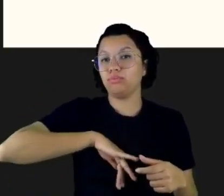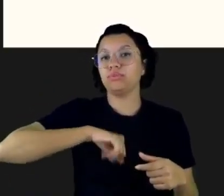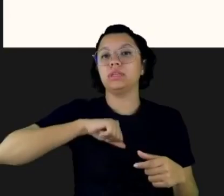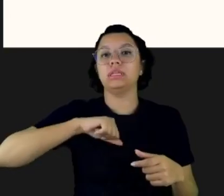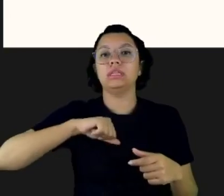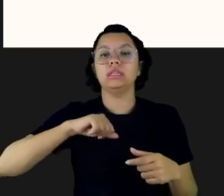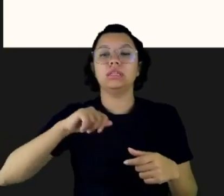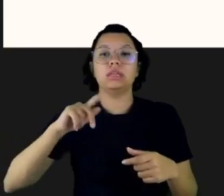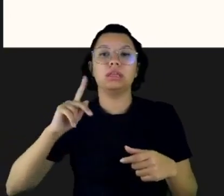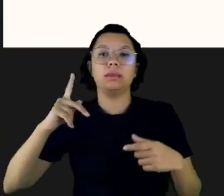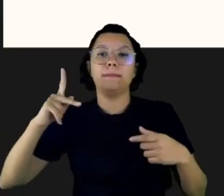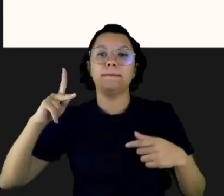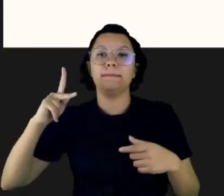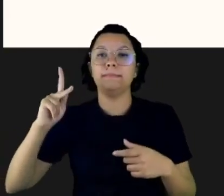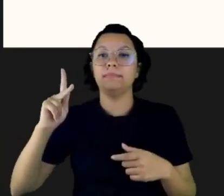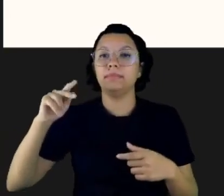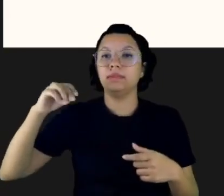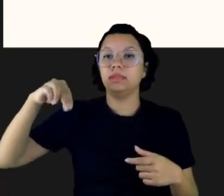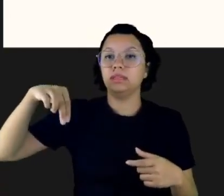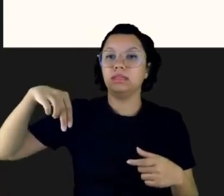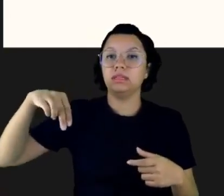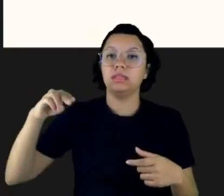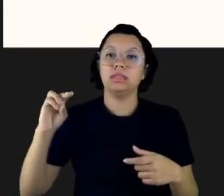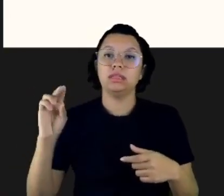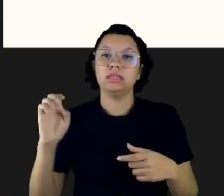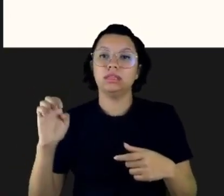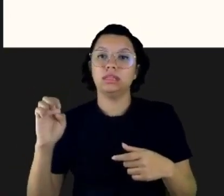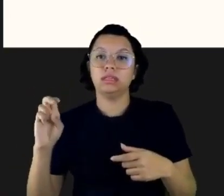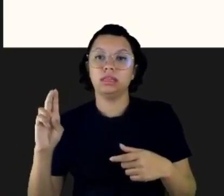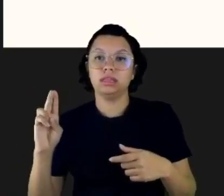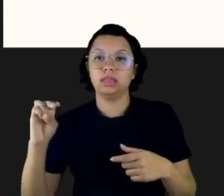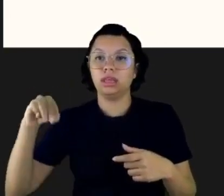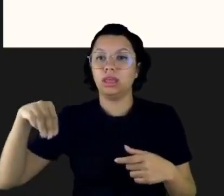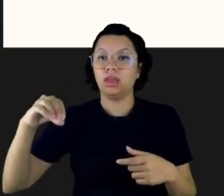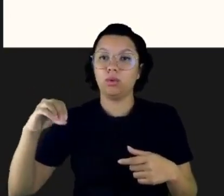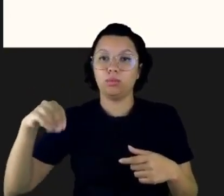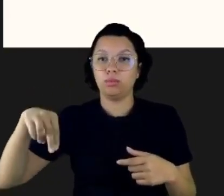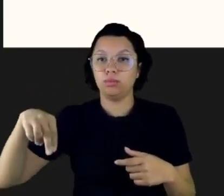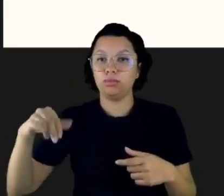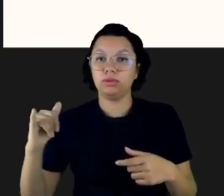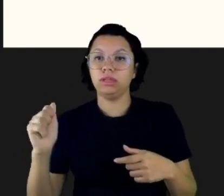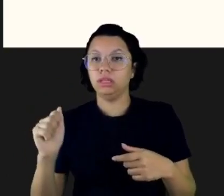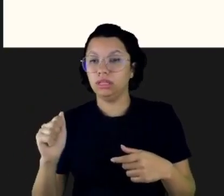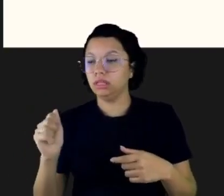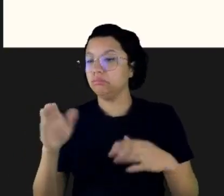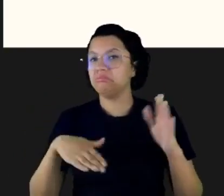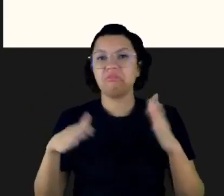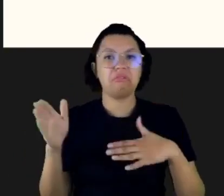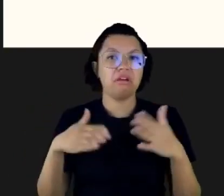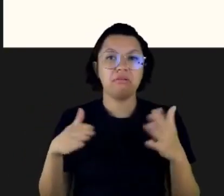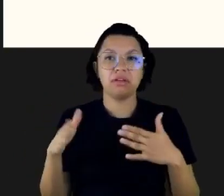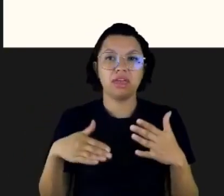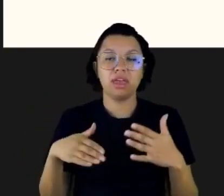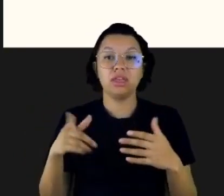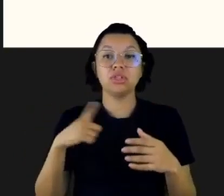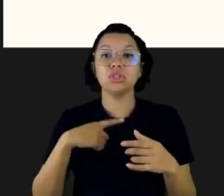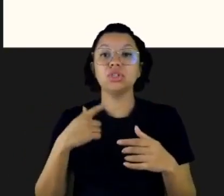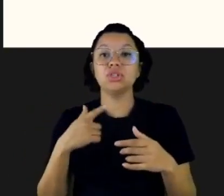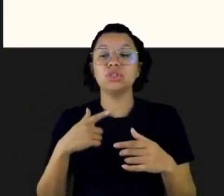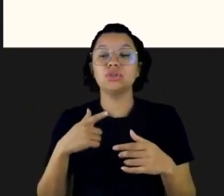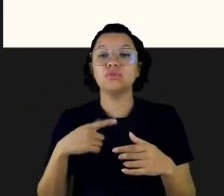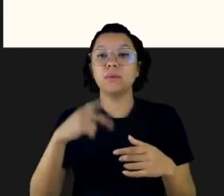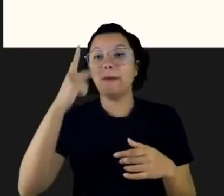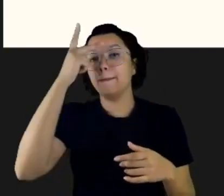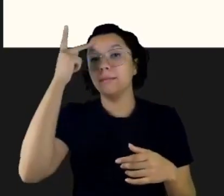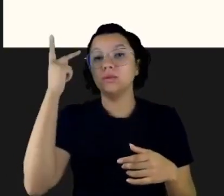gengiva, qualquer infecção. Qualquer. Eu já tive paciente com otite que manifestou com delírio. Dor